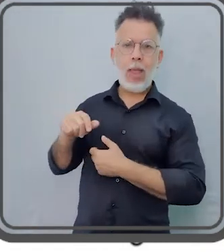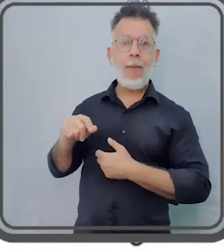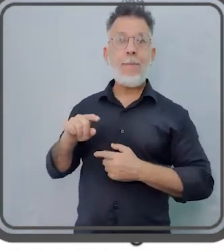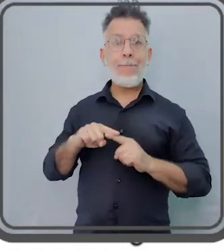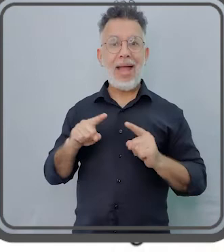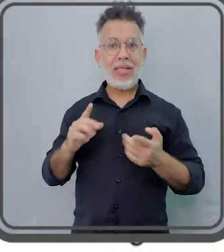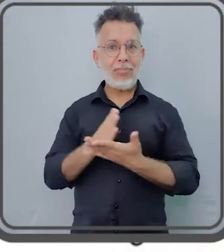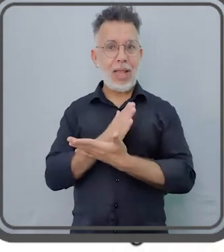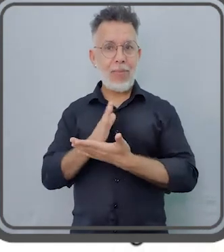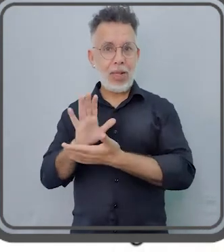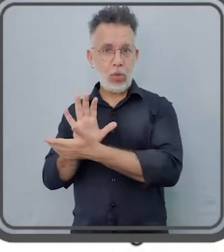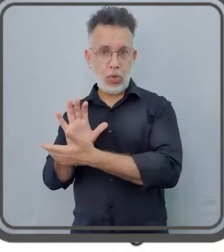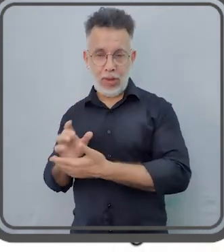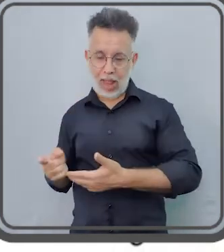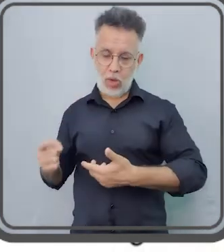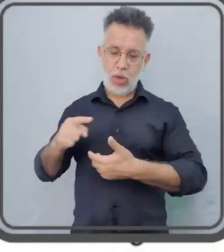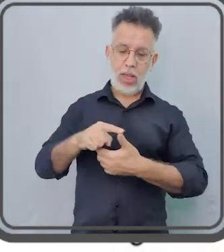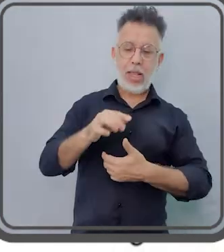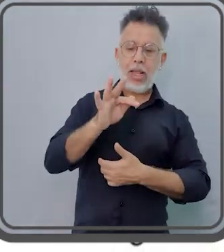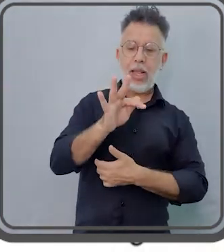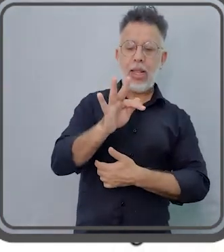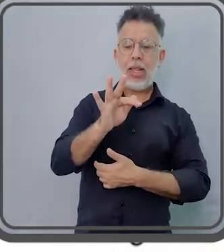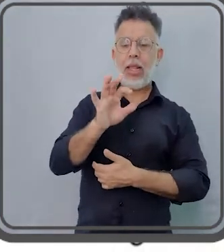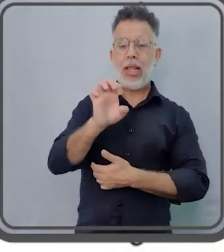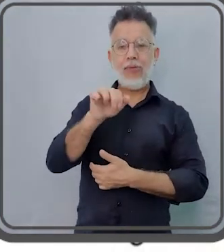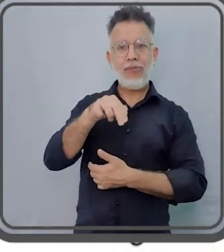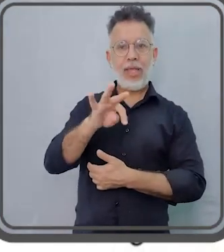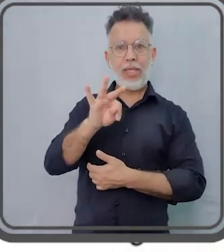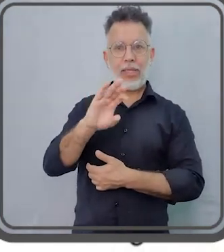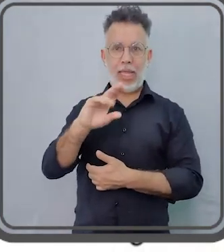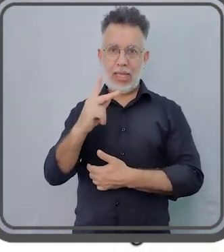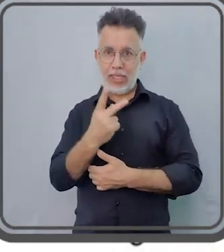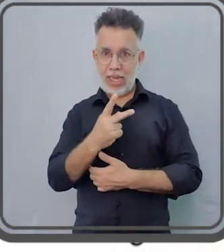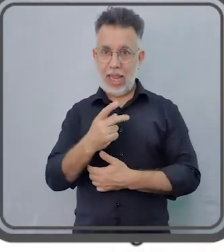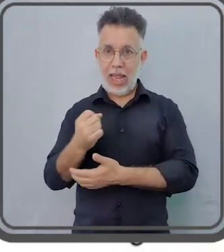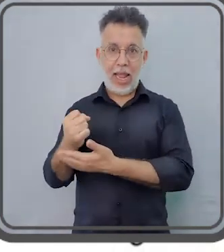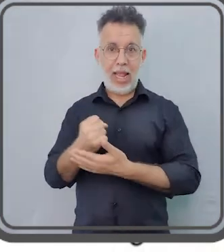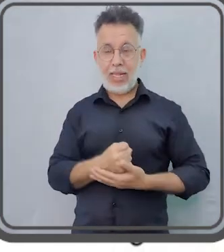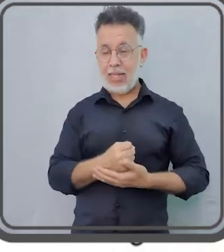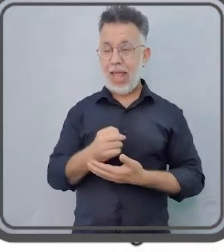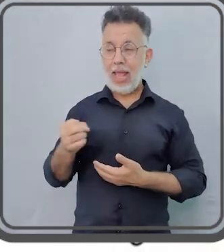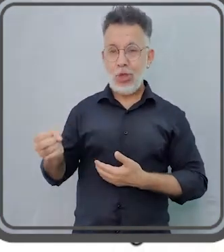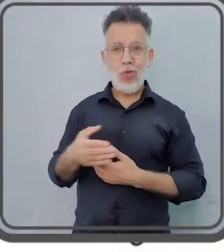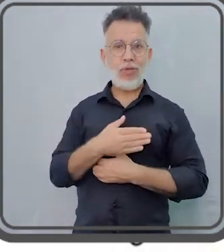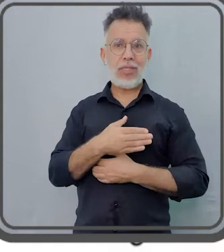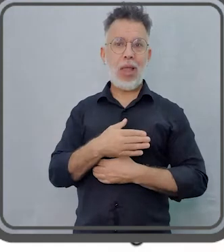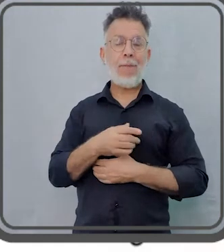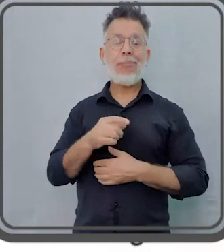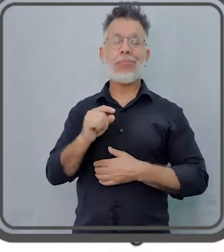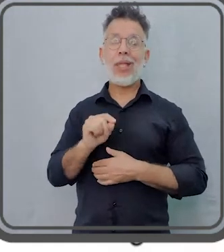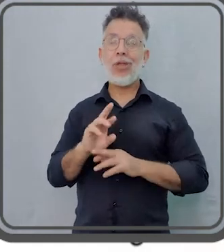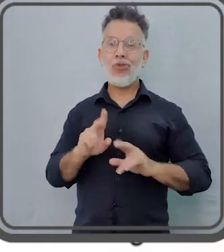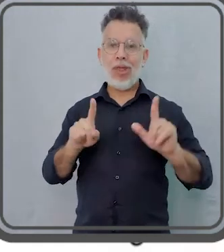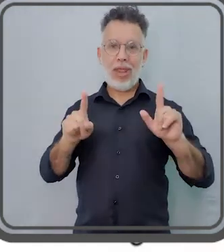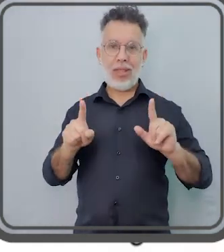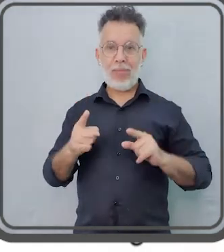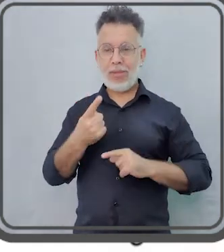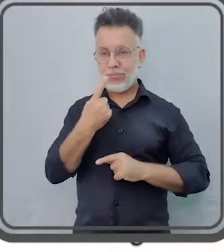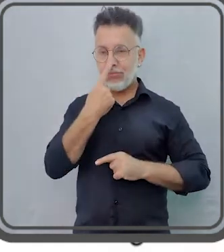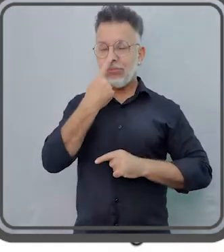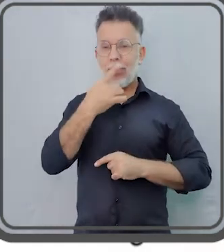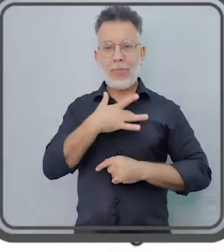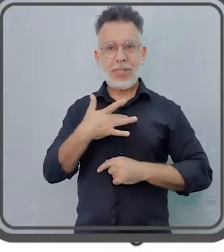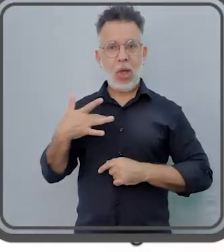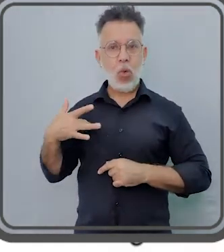fintechs, elas trazem inovações e soluções para a intimidade feminina, para a saúde feminina, de maneira geral, mais do